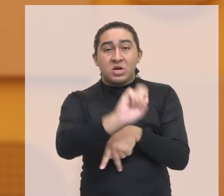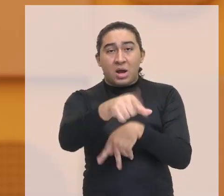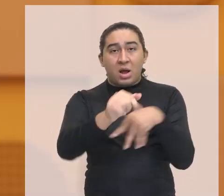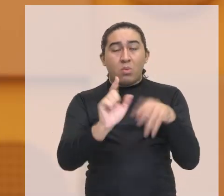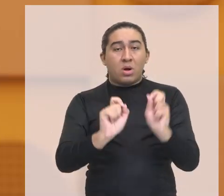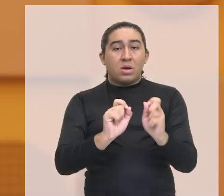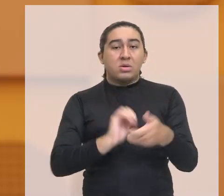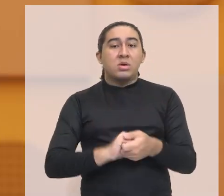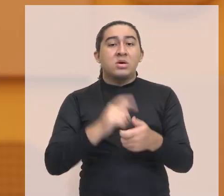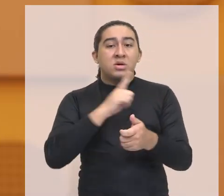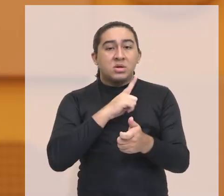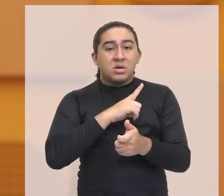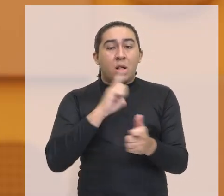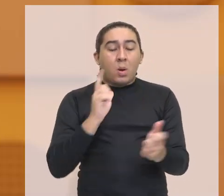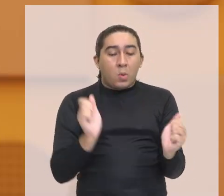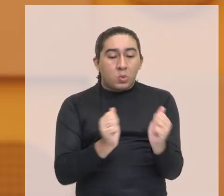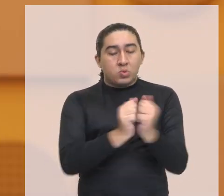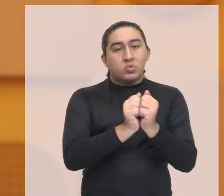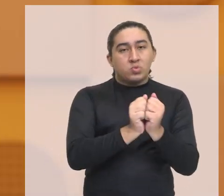socialistas, alinhados